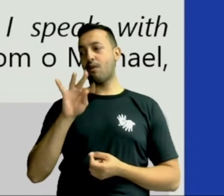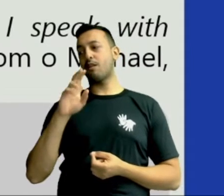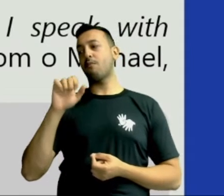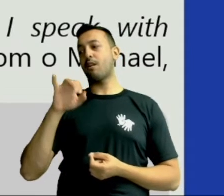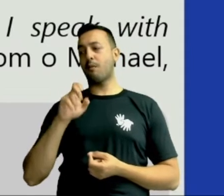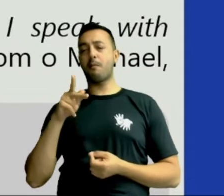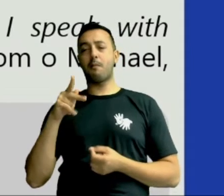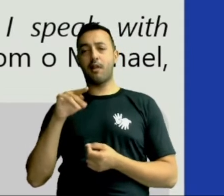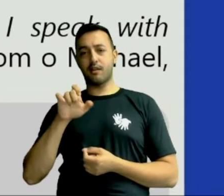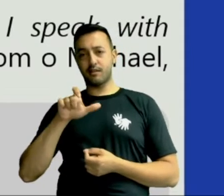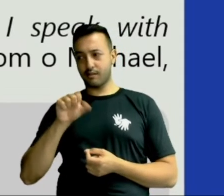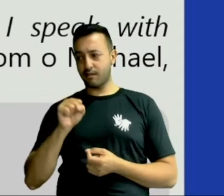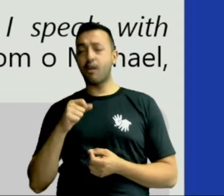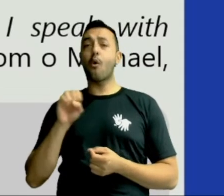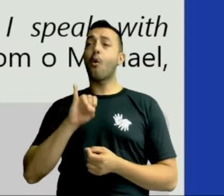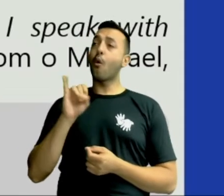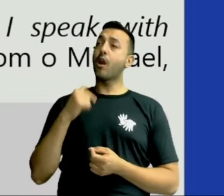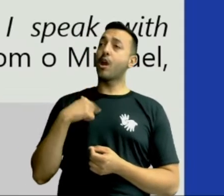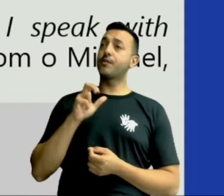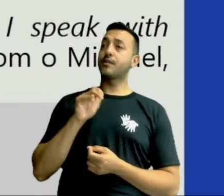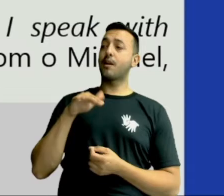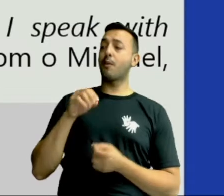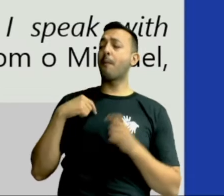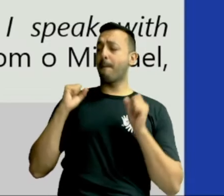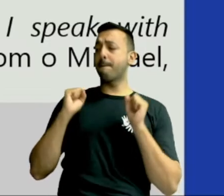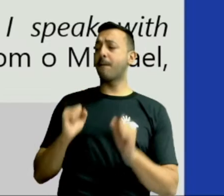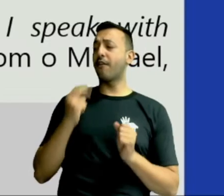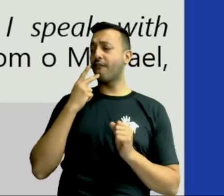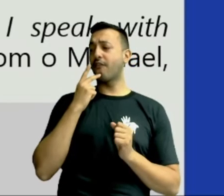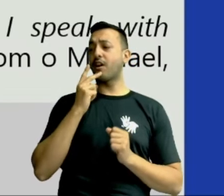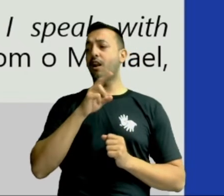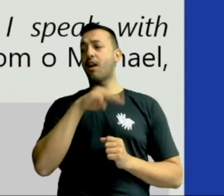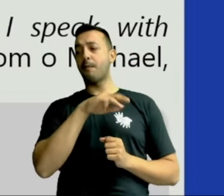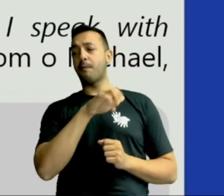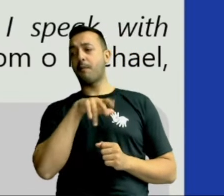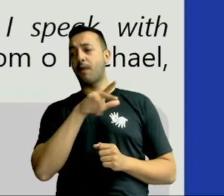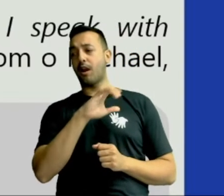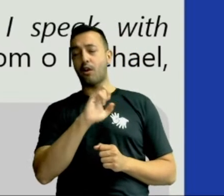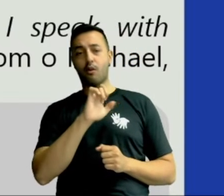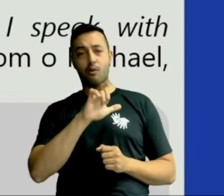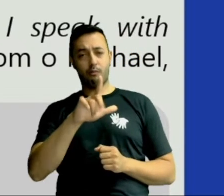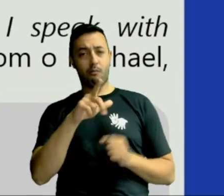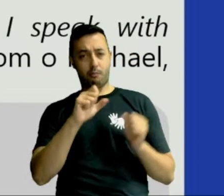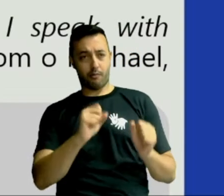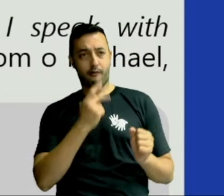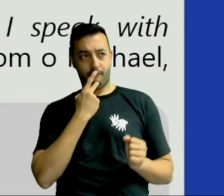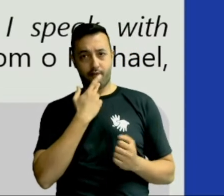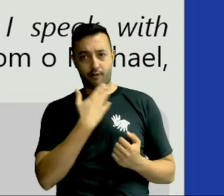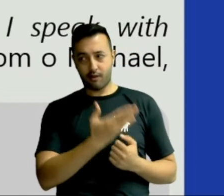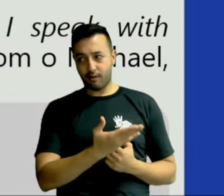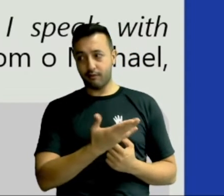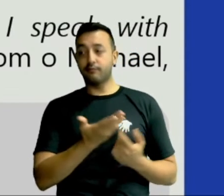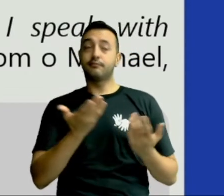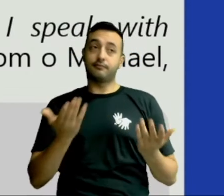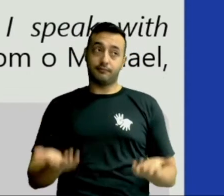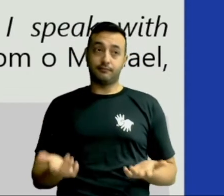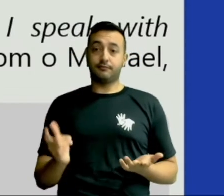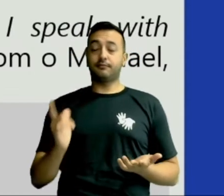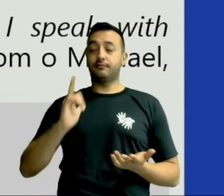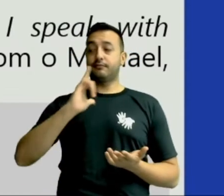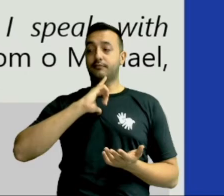Oi aqui é o Saimon posso falar com Maicon Por favor então aqui